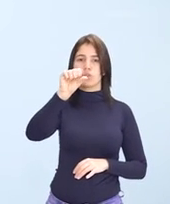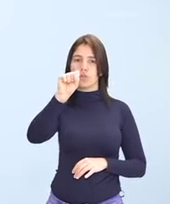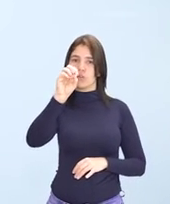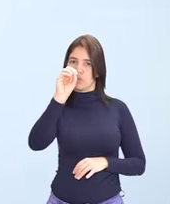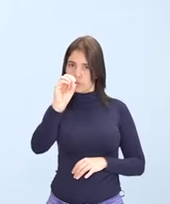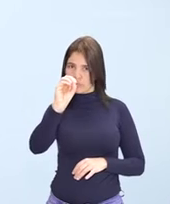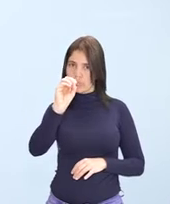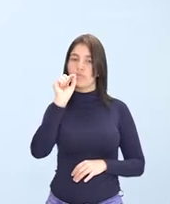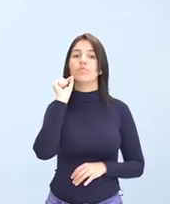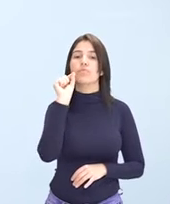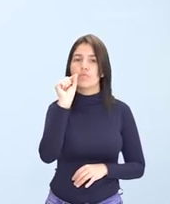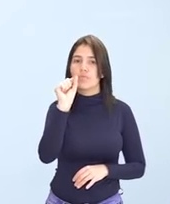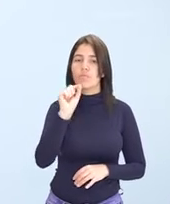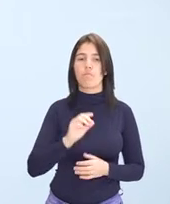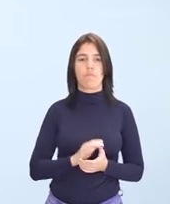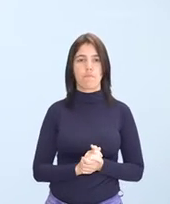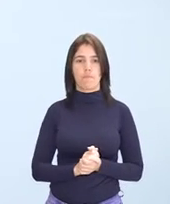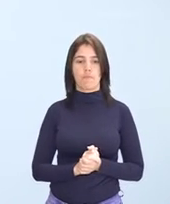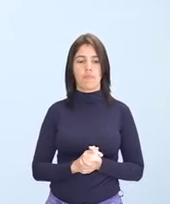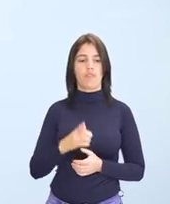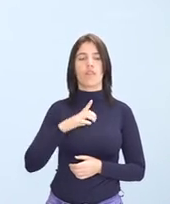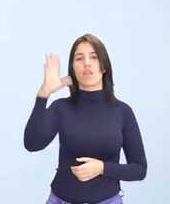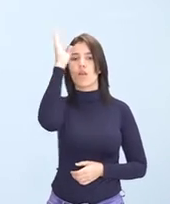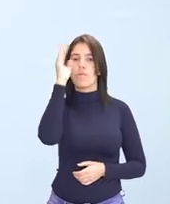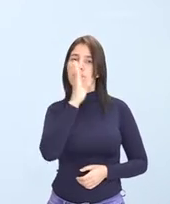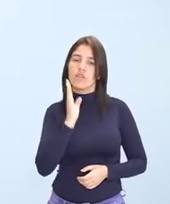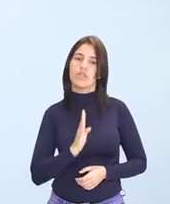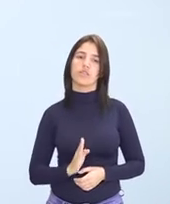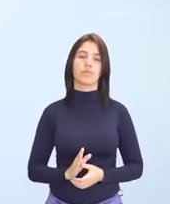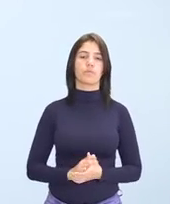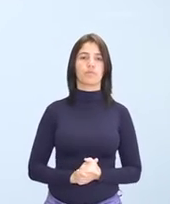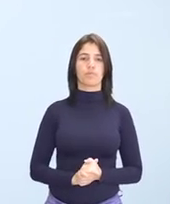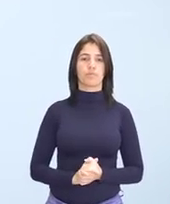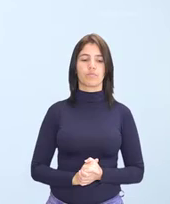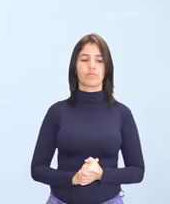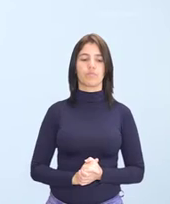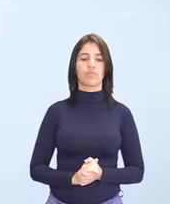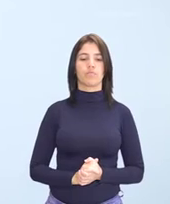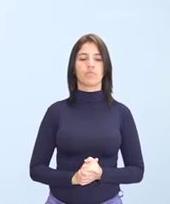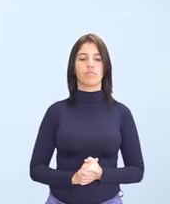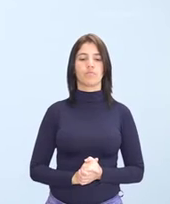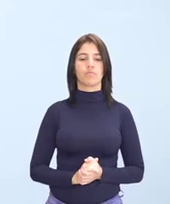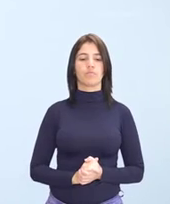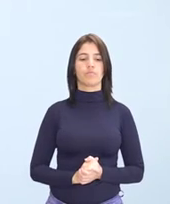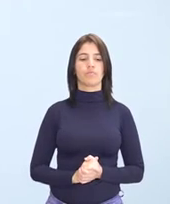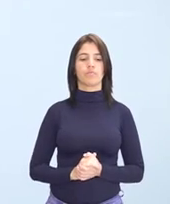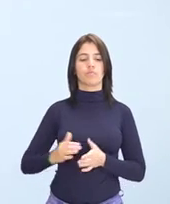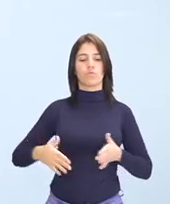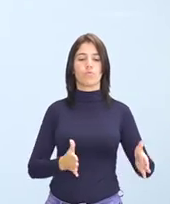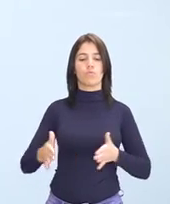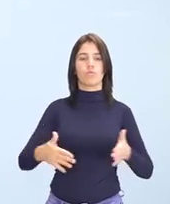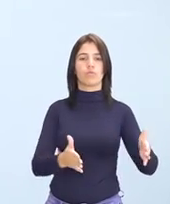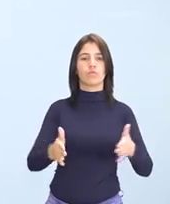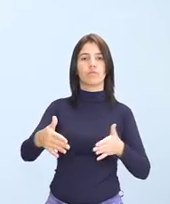Movimentos sinuosos, nós vamos ter o sinal de Brasil, o sinal